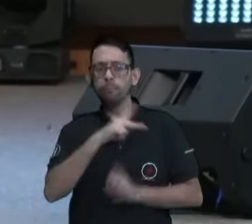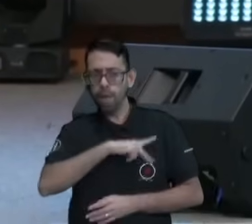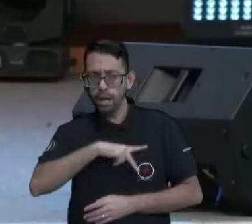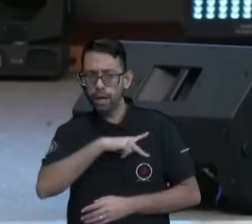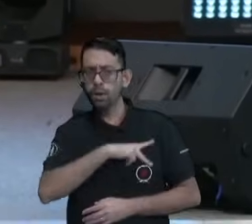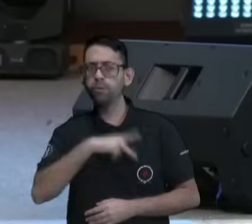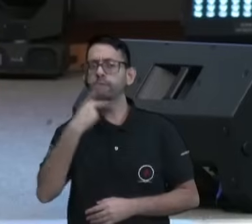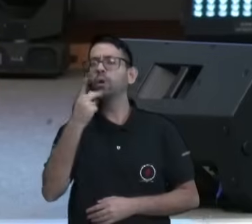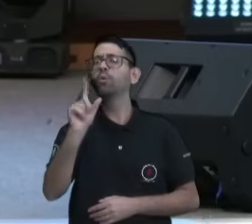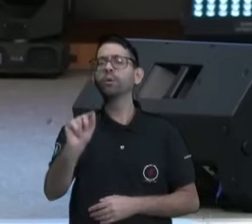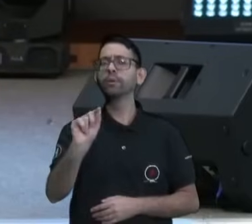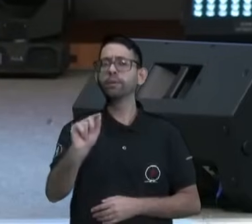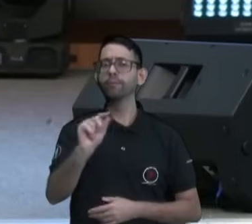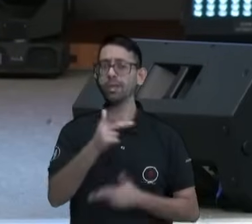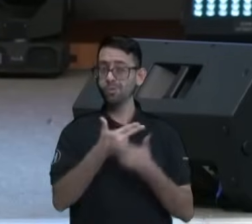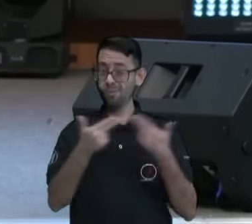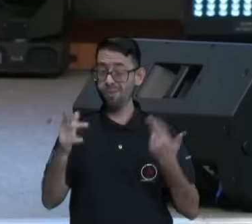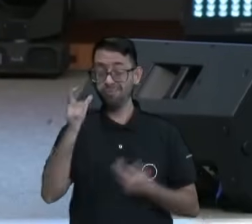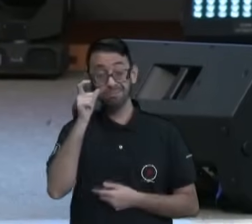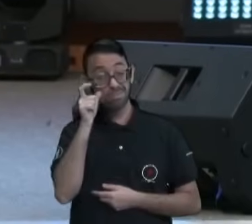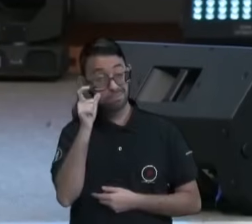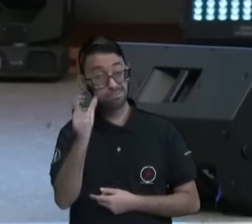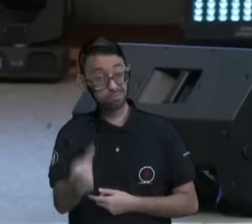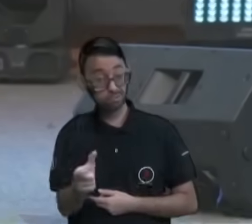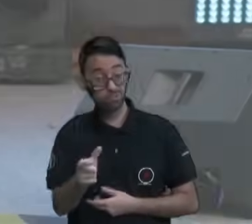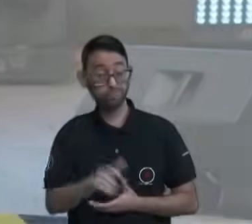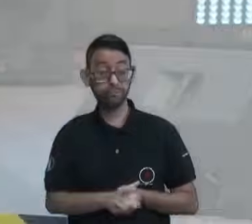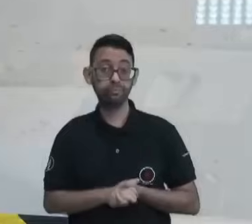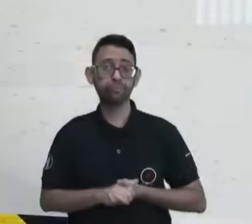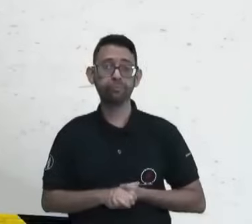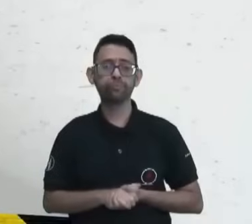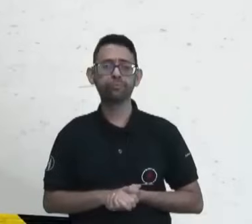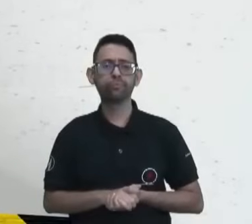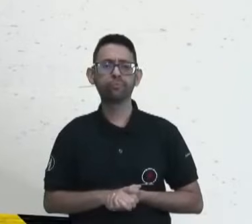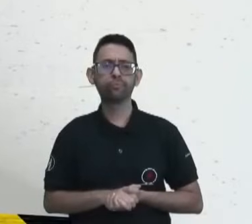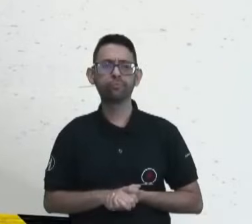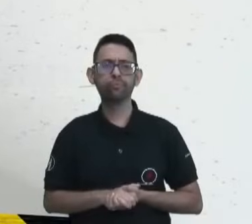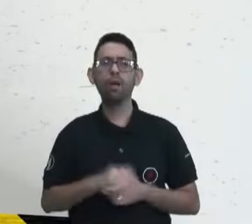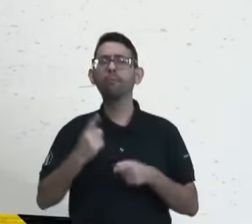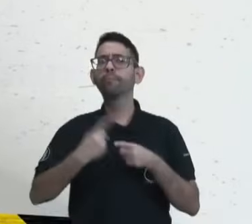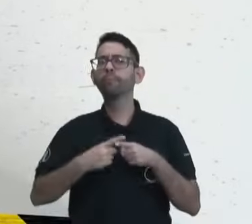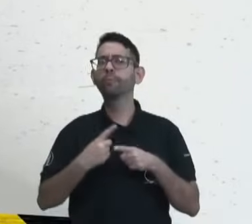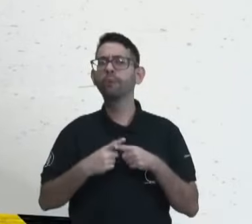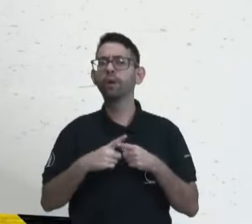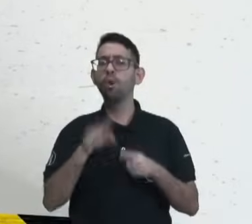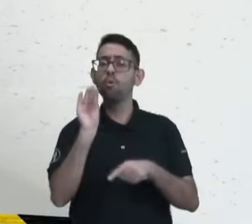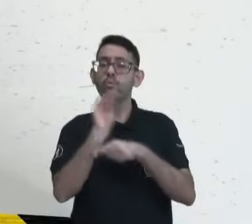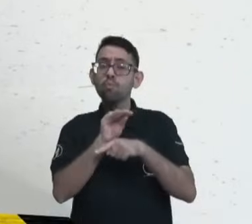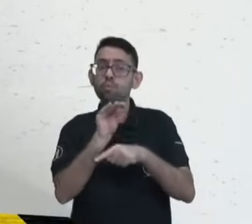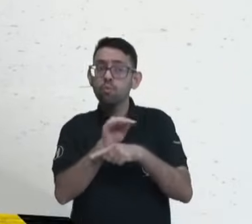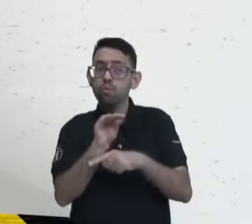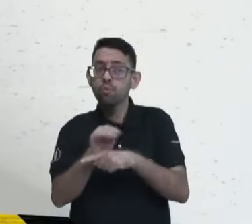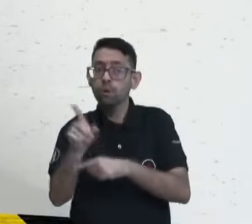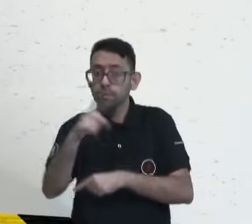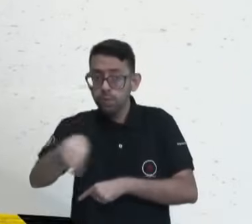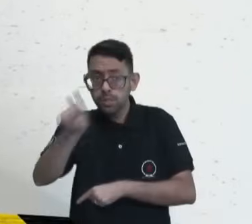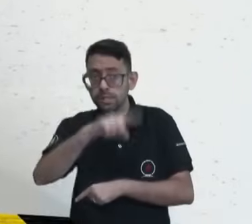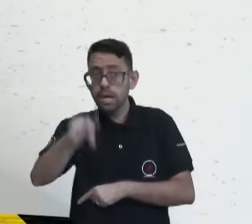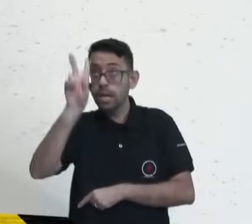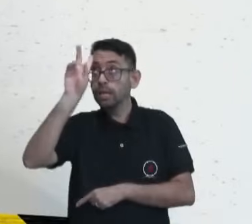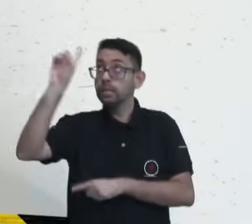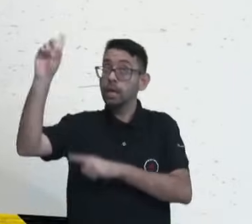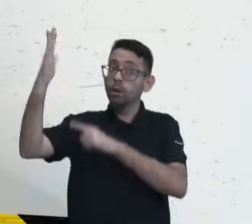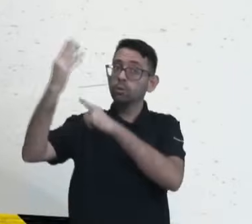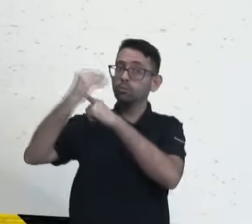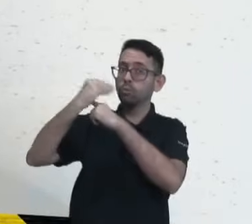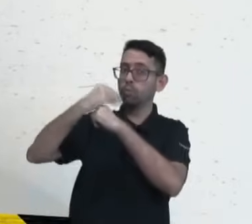dizer uma coisa muito interessante aqui porque estou Zeloso Zeloso de vós com o zelo de Deus